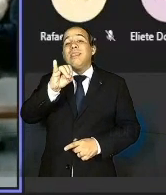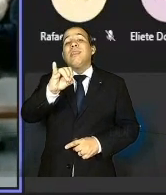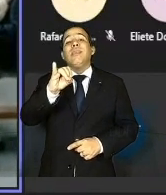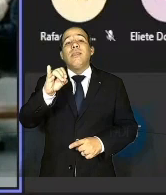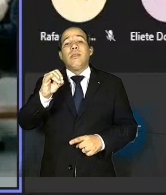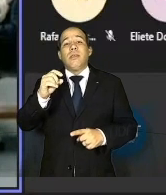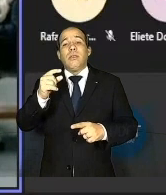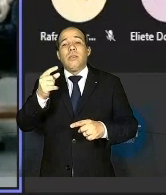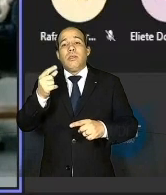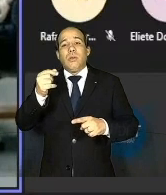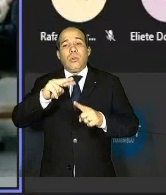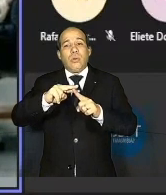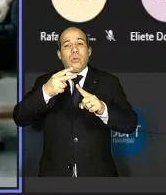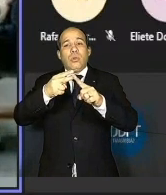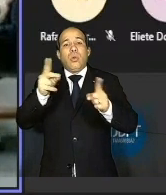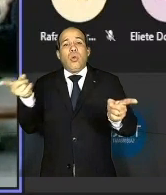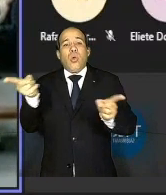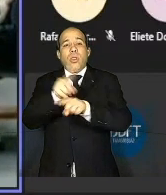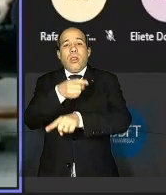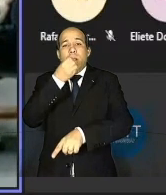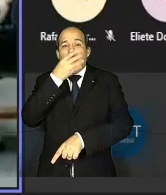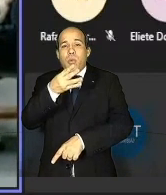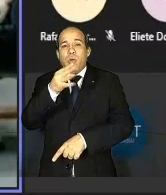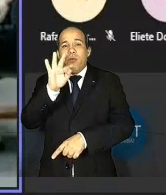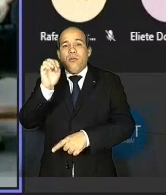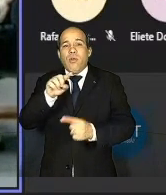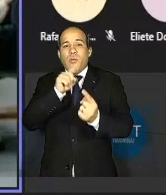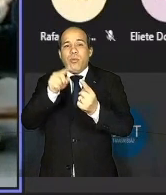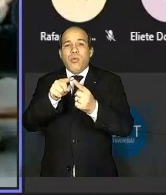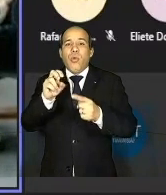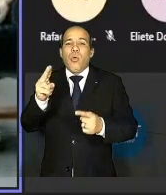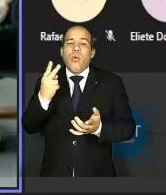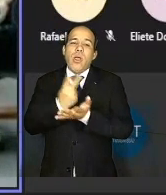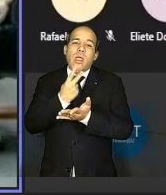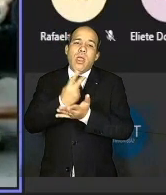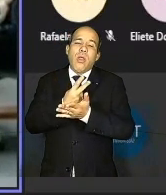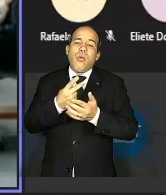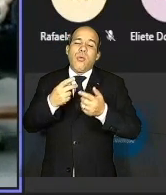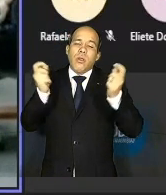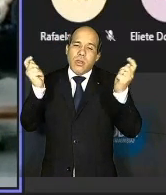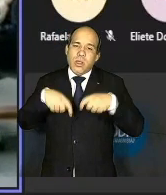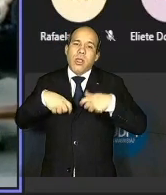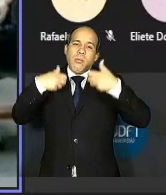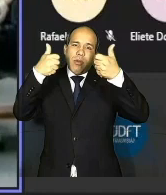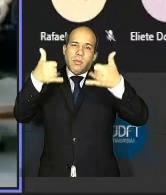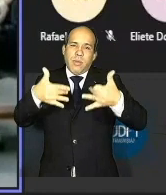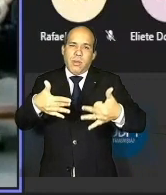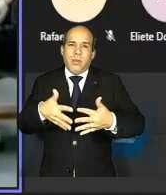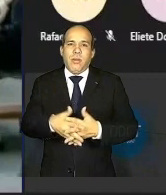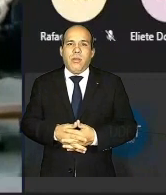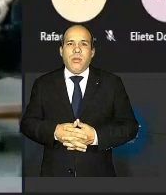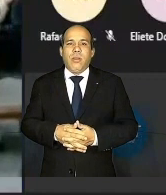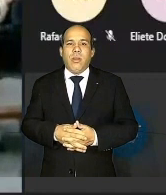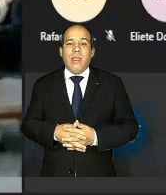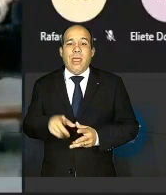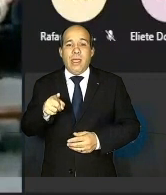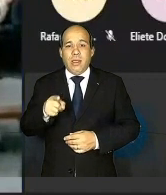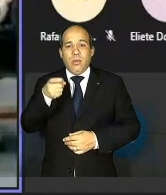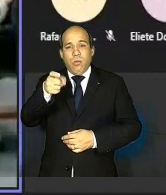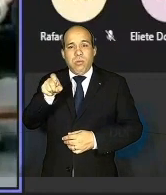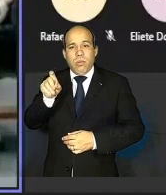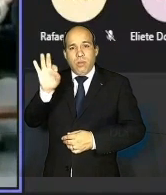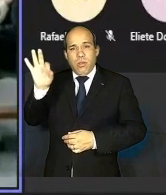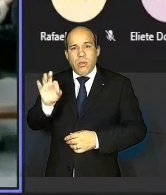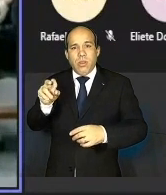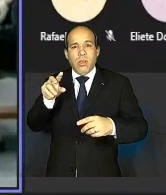seja cabível quando a cobrança consubstanciar a conduta contrária à boa-fé objetiva ou ausente erro justificável. No